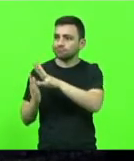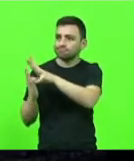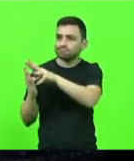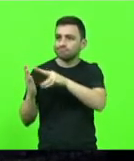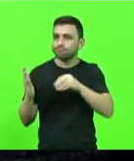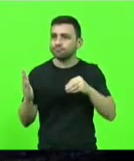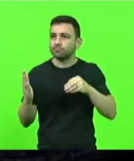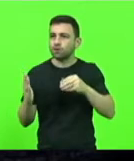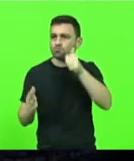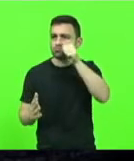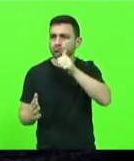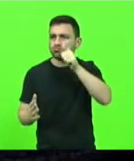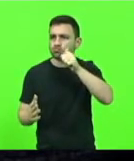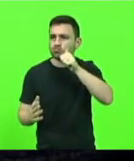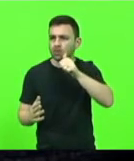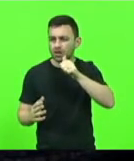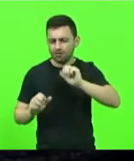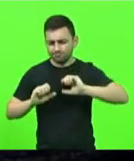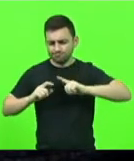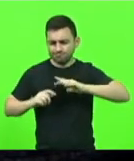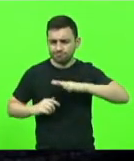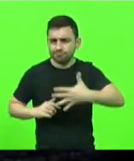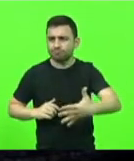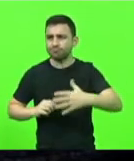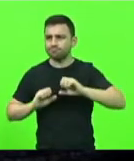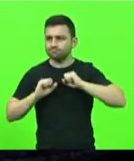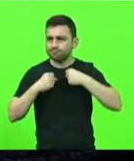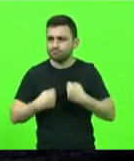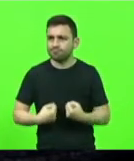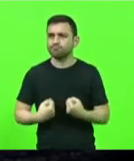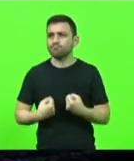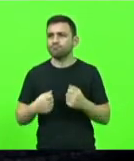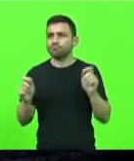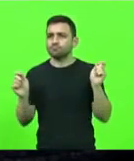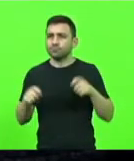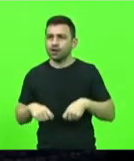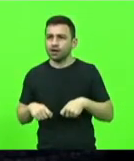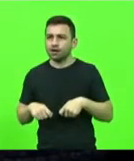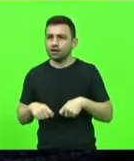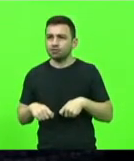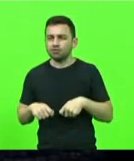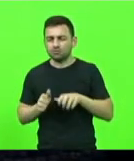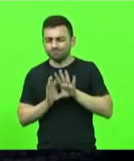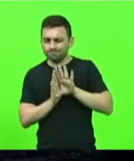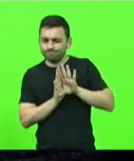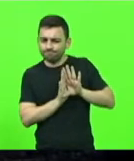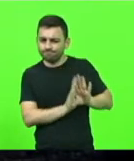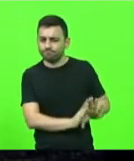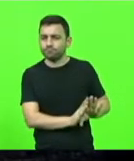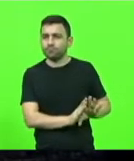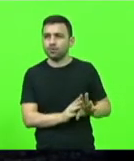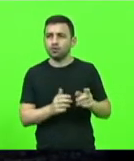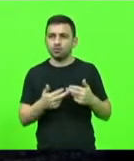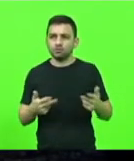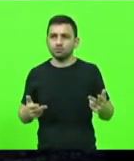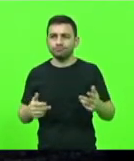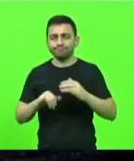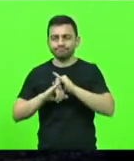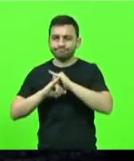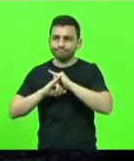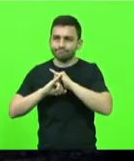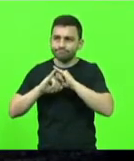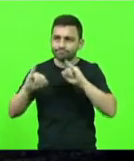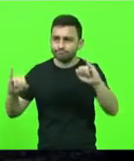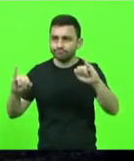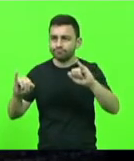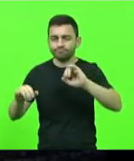mulheres que se negaram a ser vencidas mulheres capazes de recusar assim nem posta e proclamar a